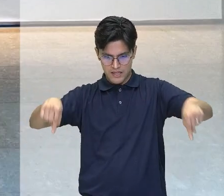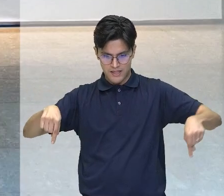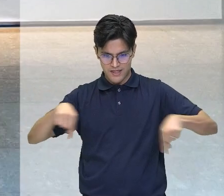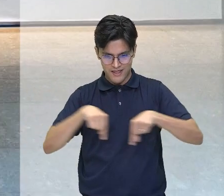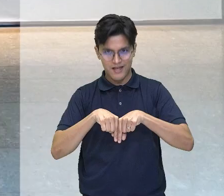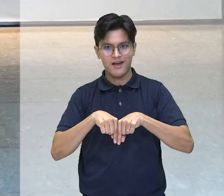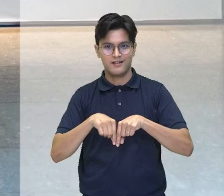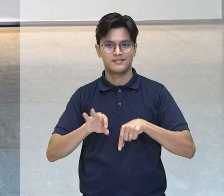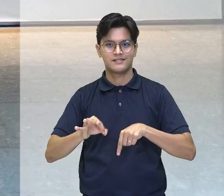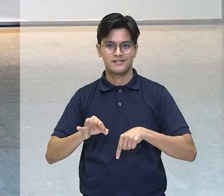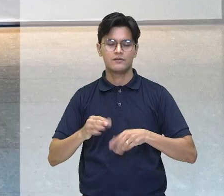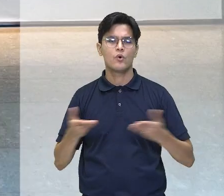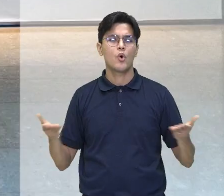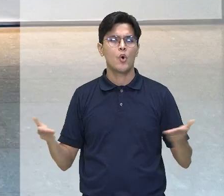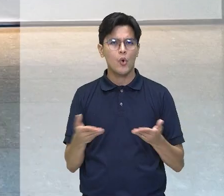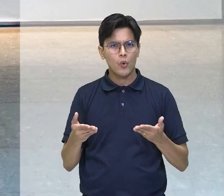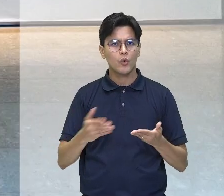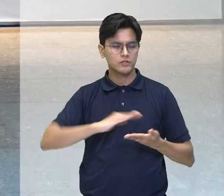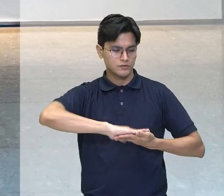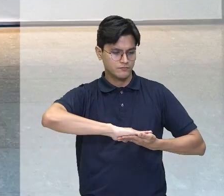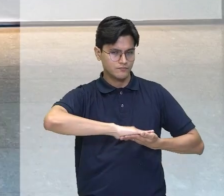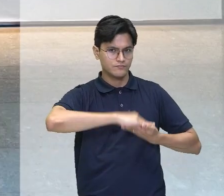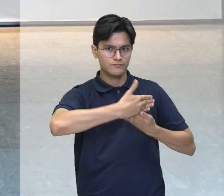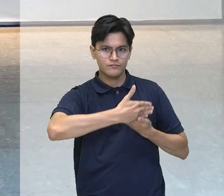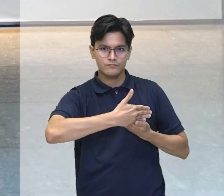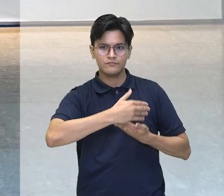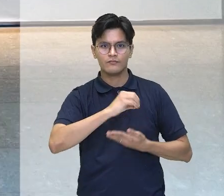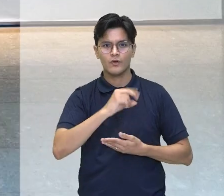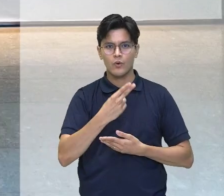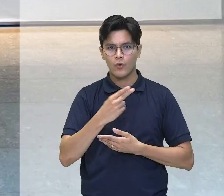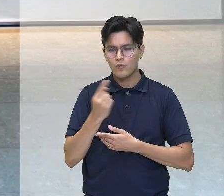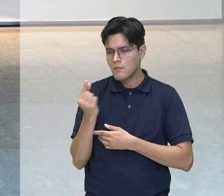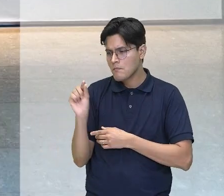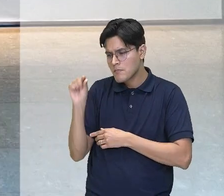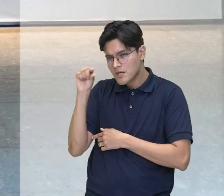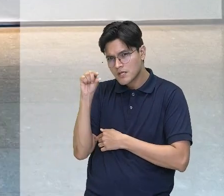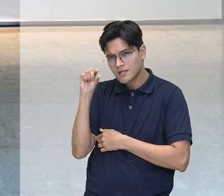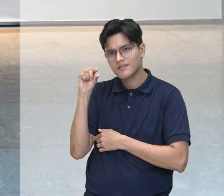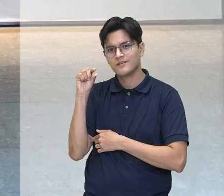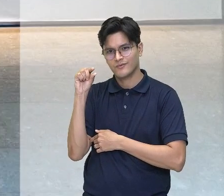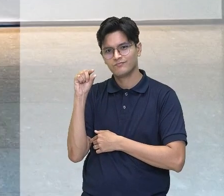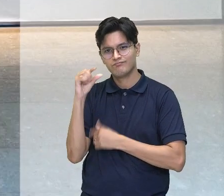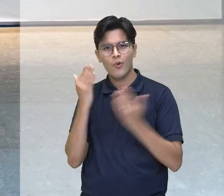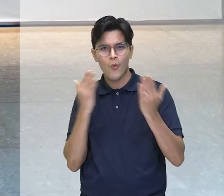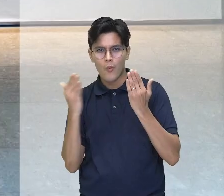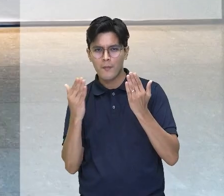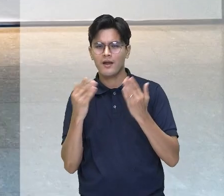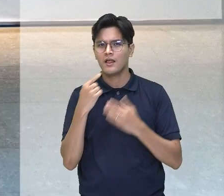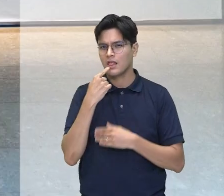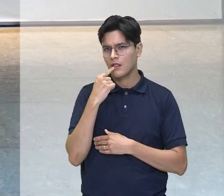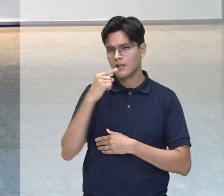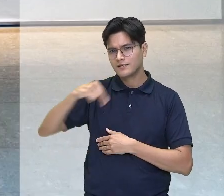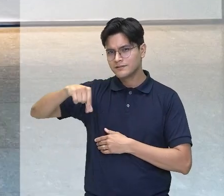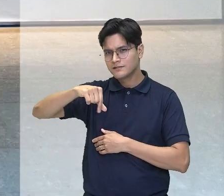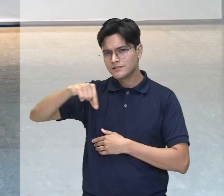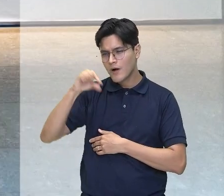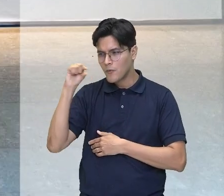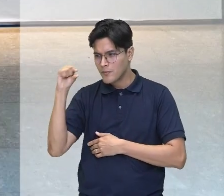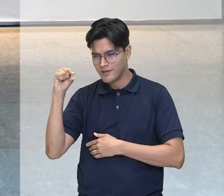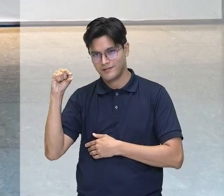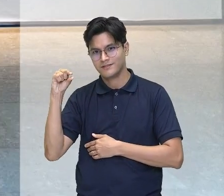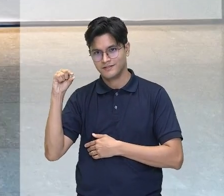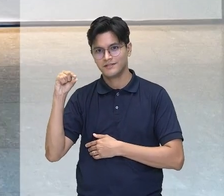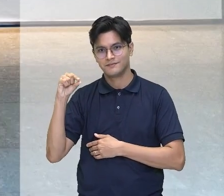tão pequenos que são do tamanho ali de um grão de sal. Então, eles têm uma diversidade aí muito grande de aplicações e